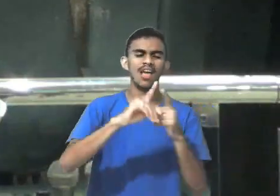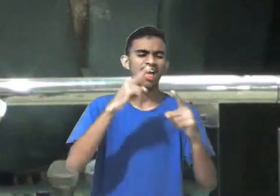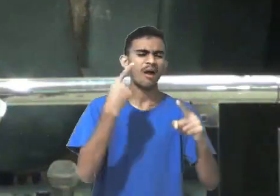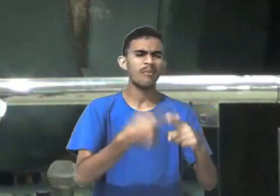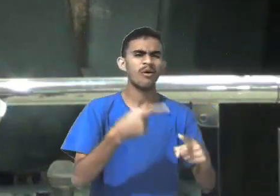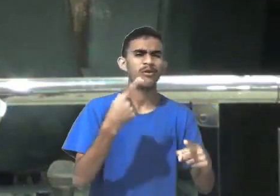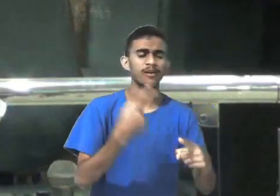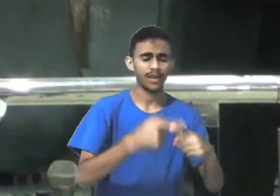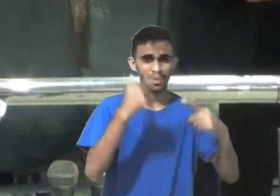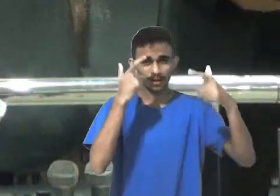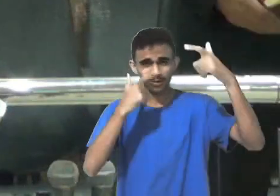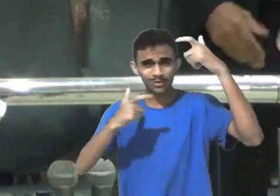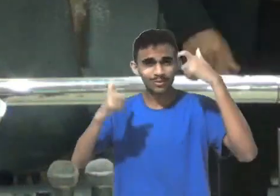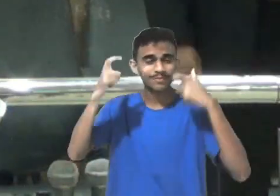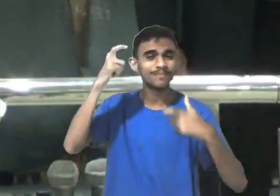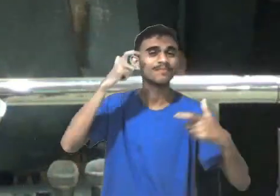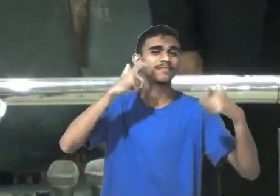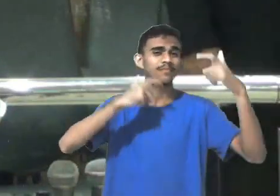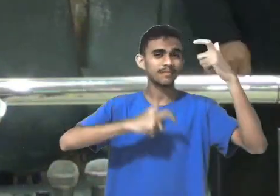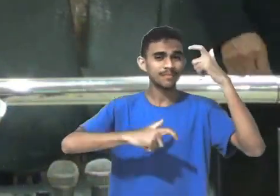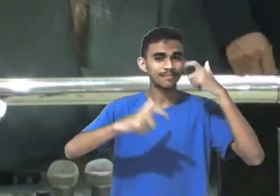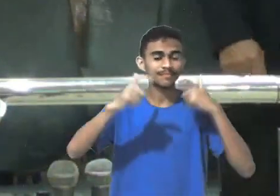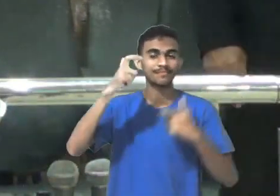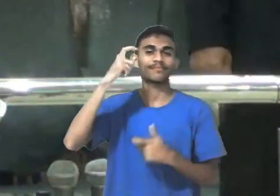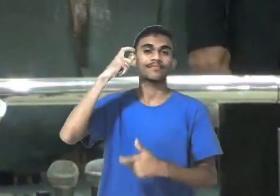verás. Porque te